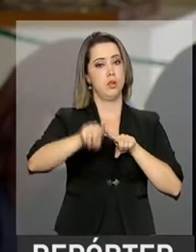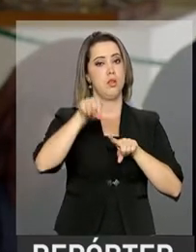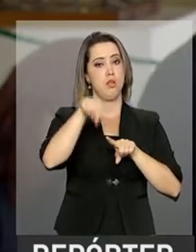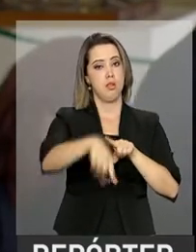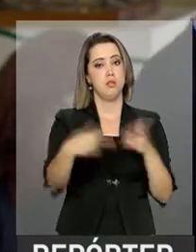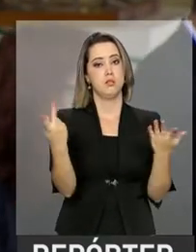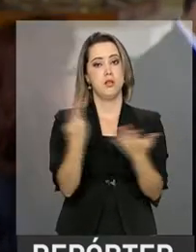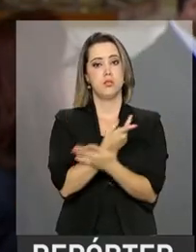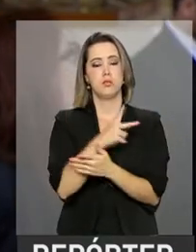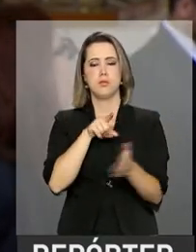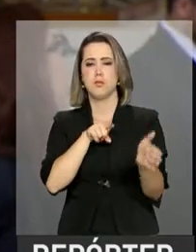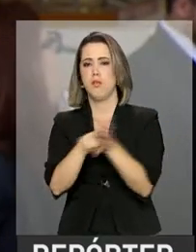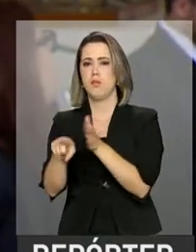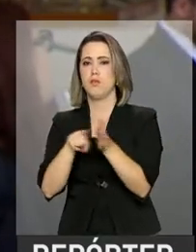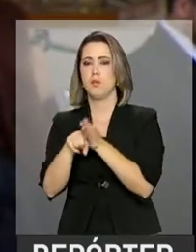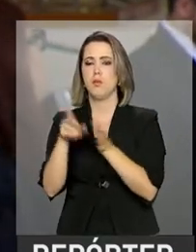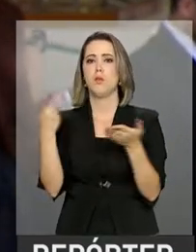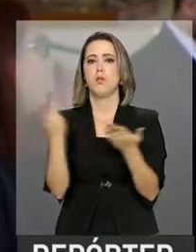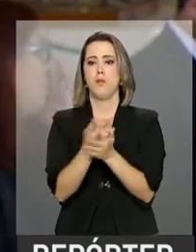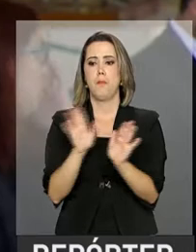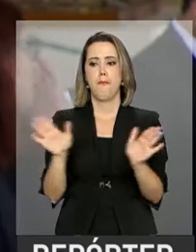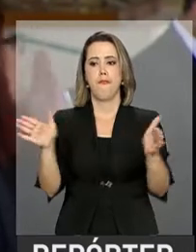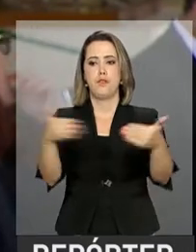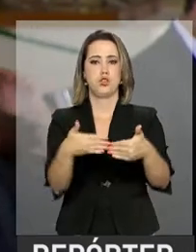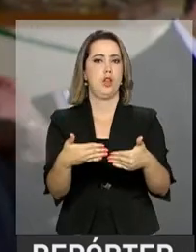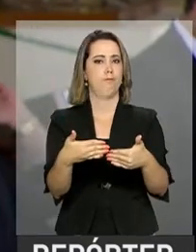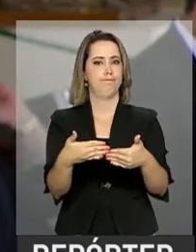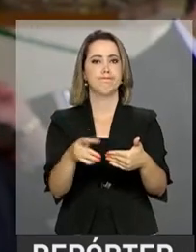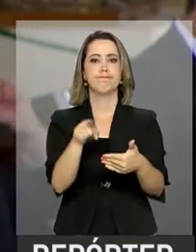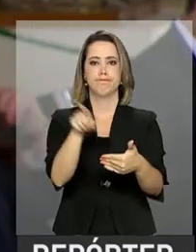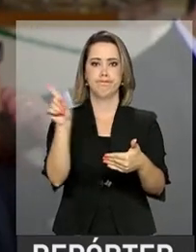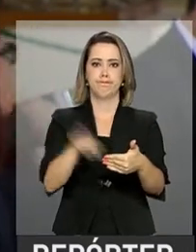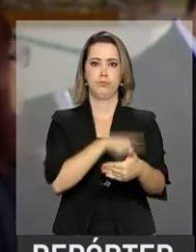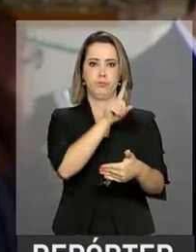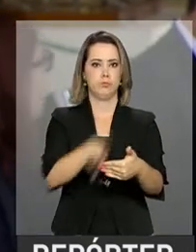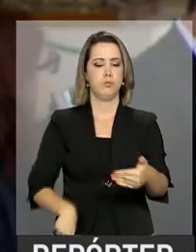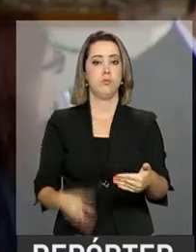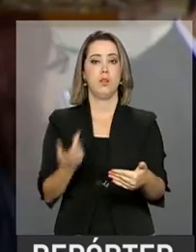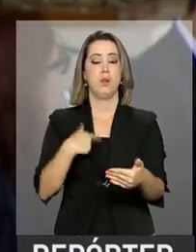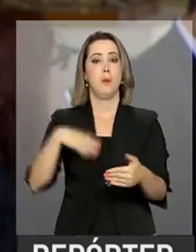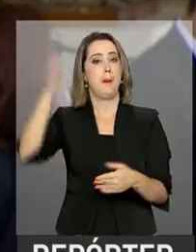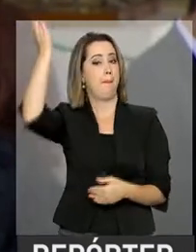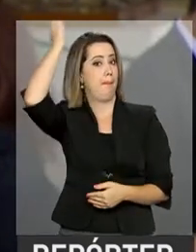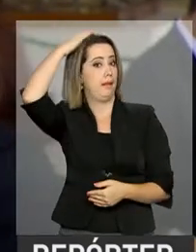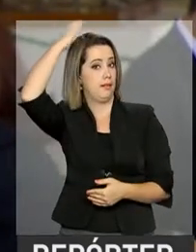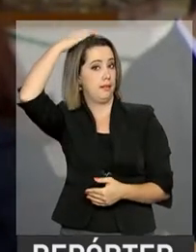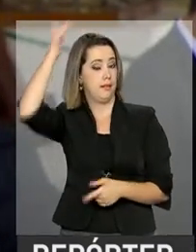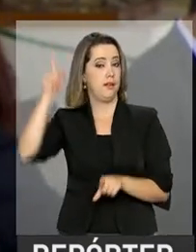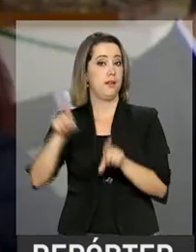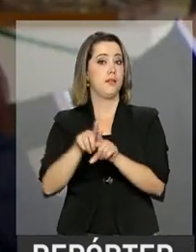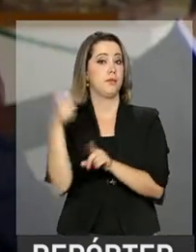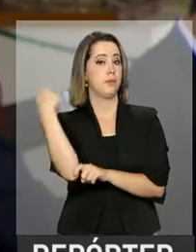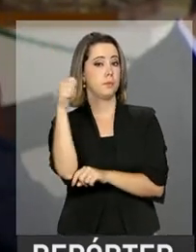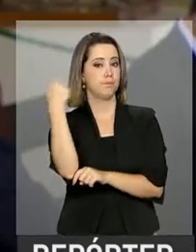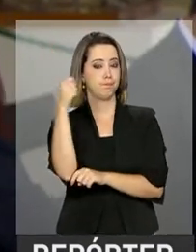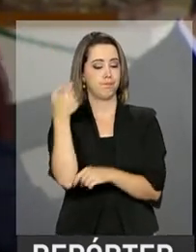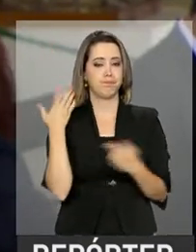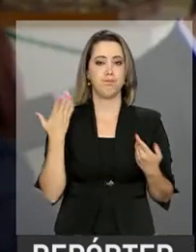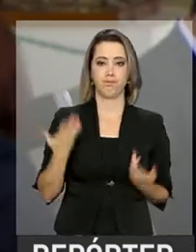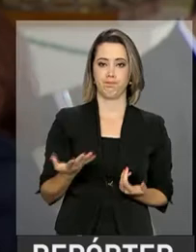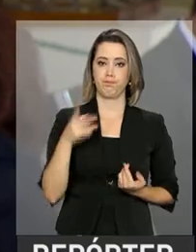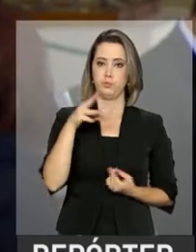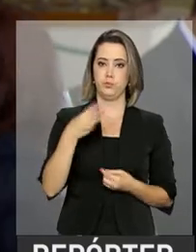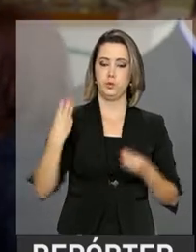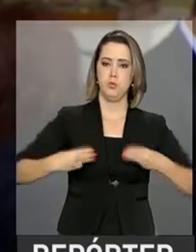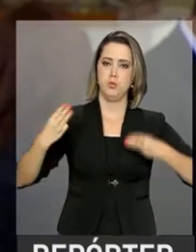pela Operação Carne Fraca vão ser fechados nos estados do Paraná e de Santa Catarina. Segundo o Ministério